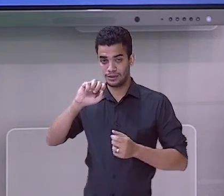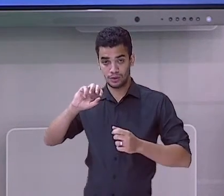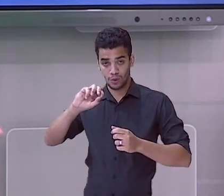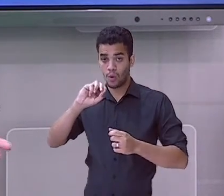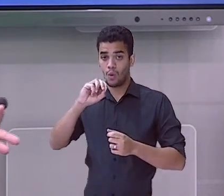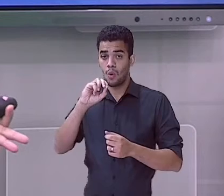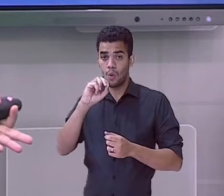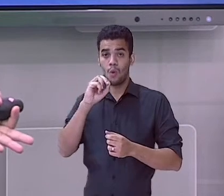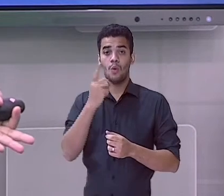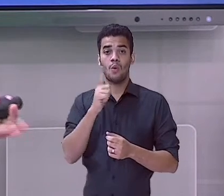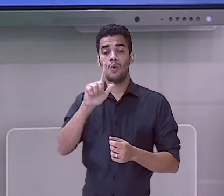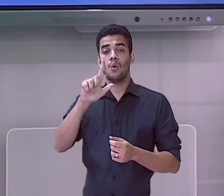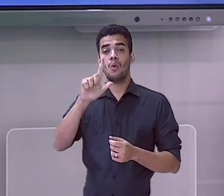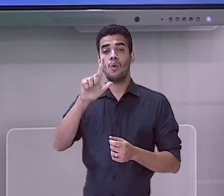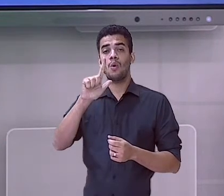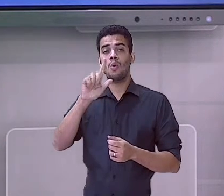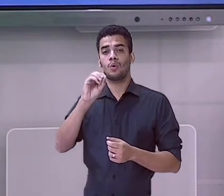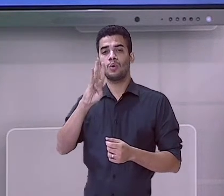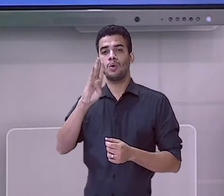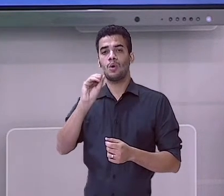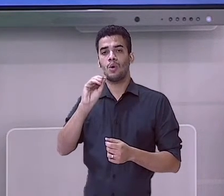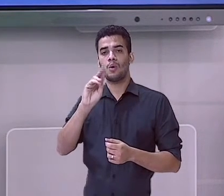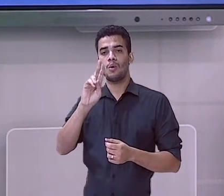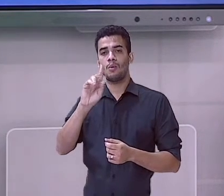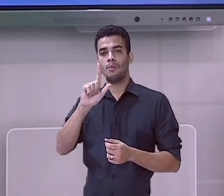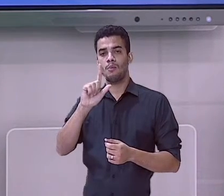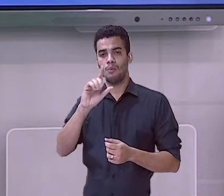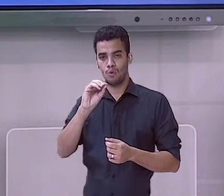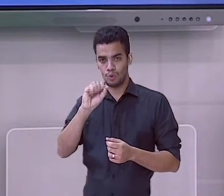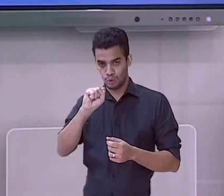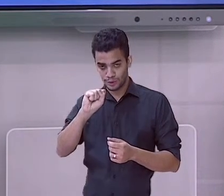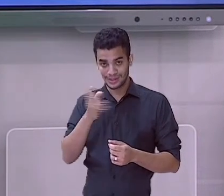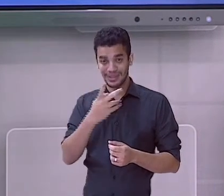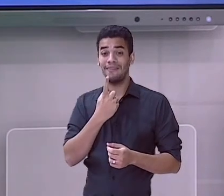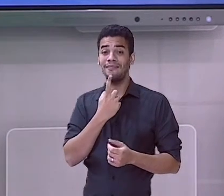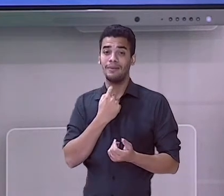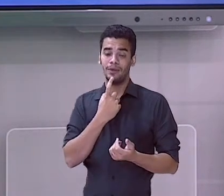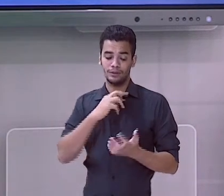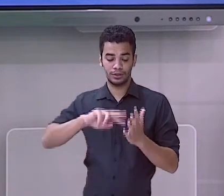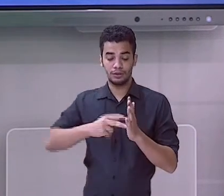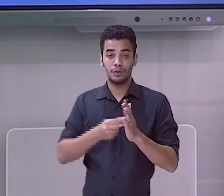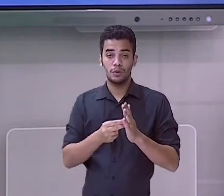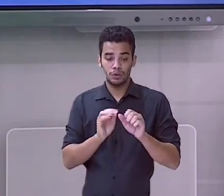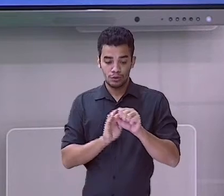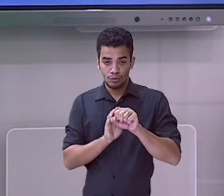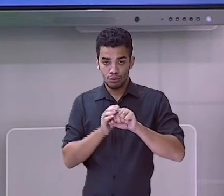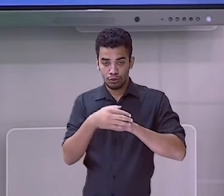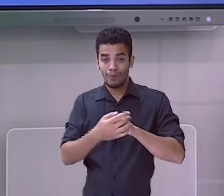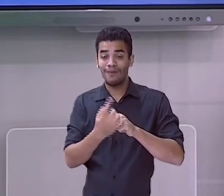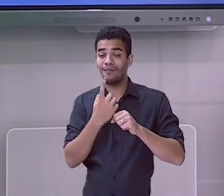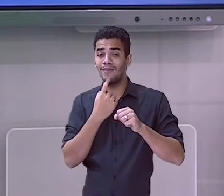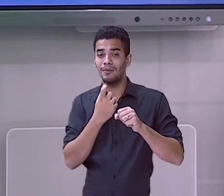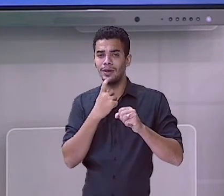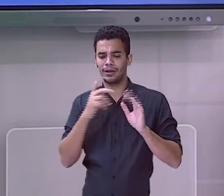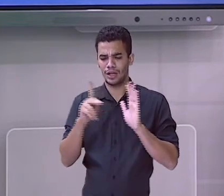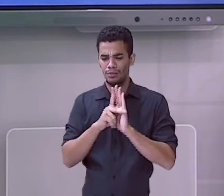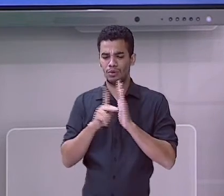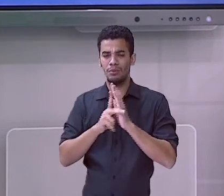que que serve? Por que que ela tem essa coloração avermelhada? As hemácias são responsáveis